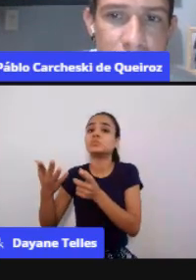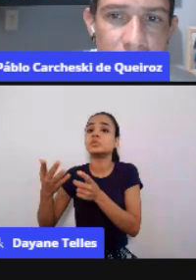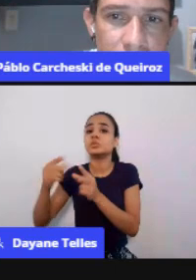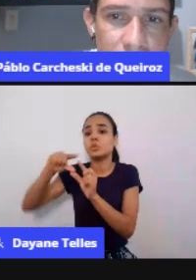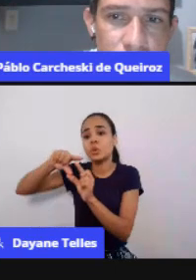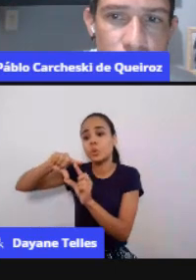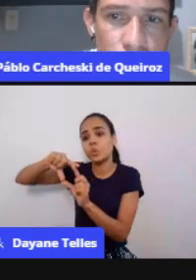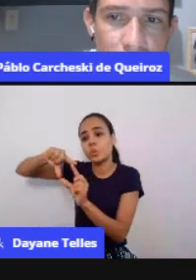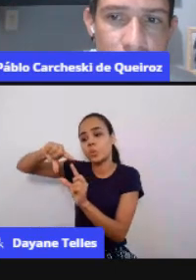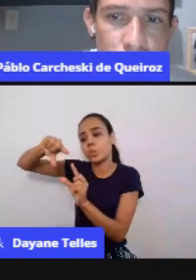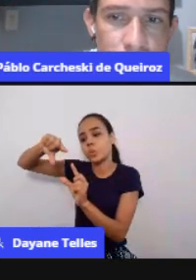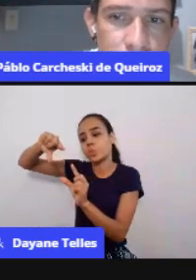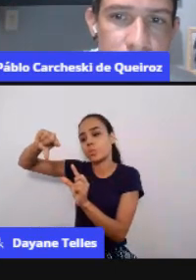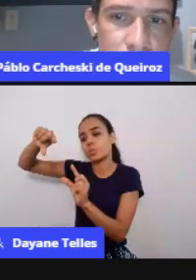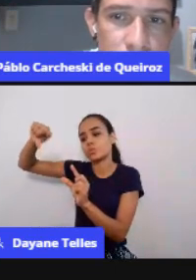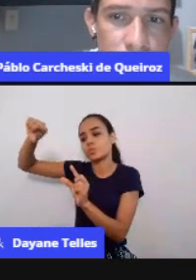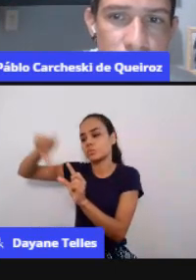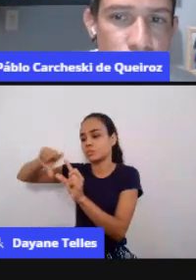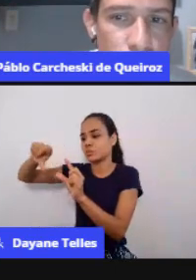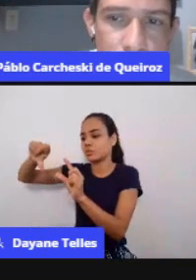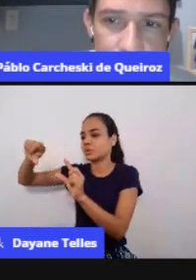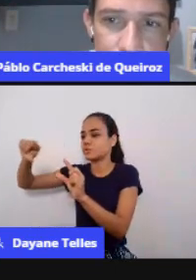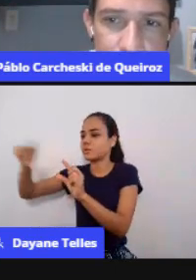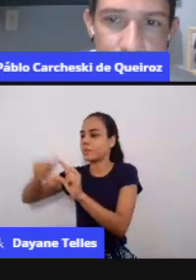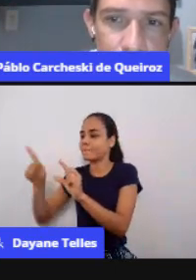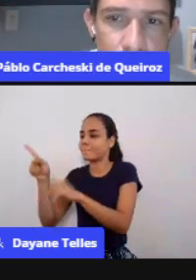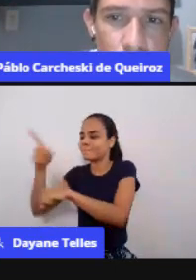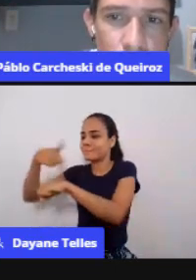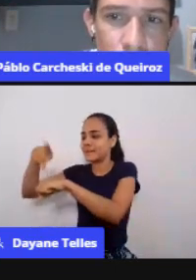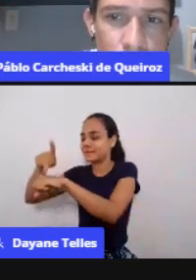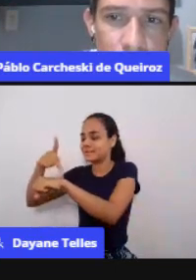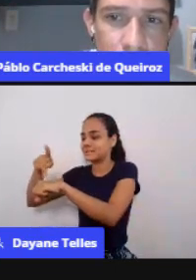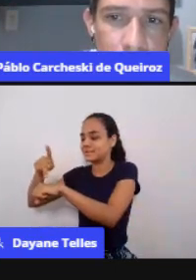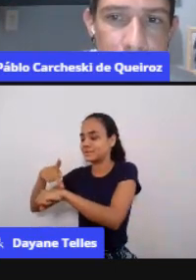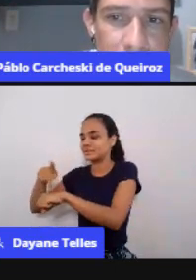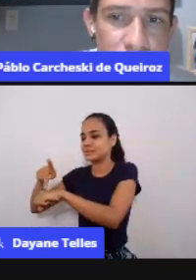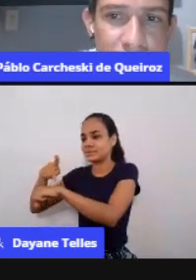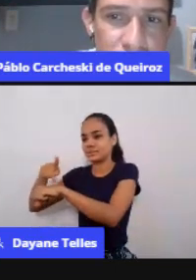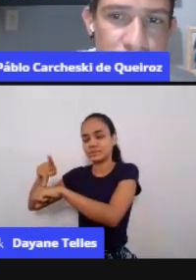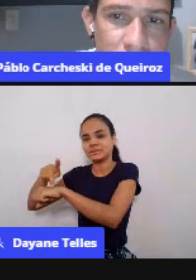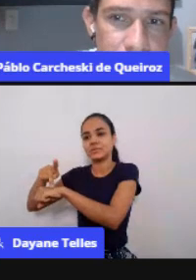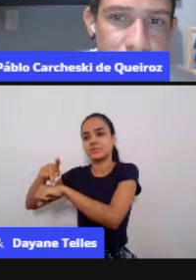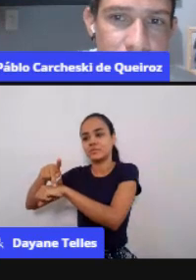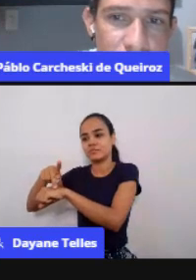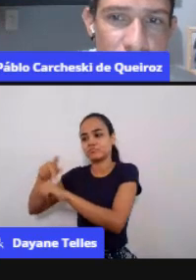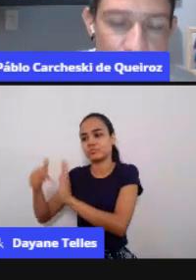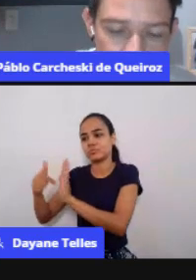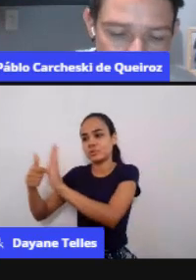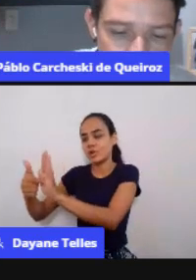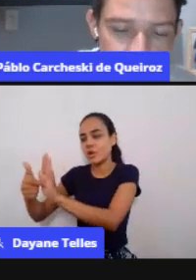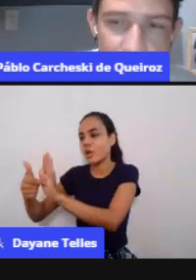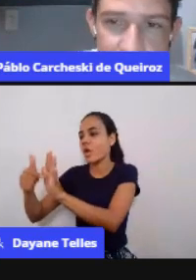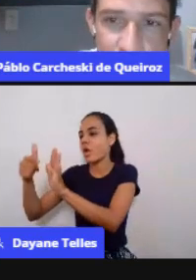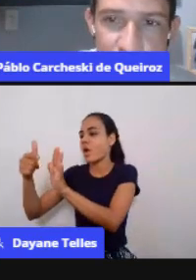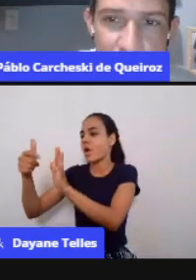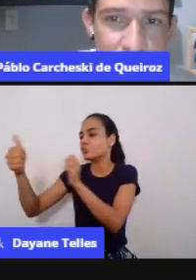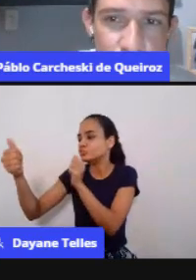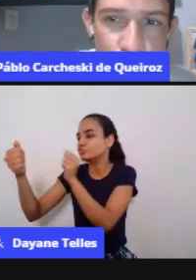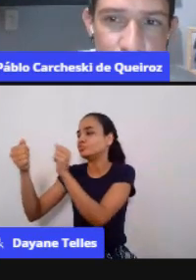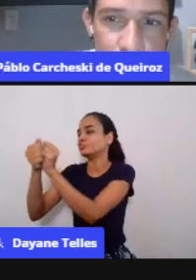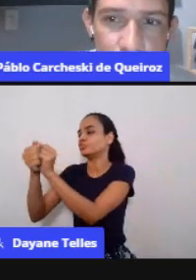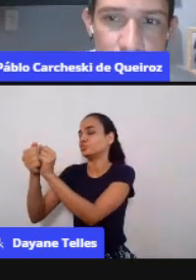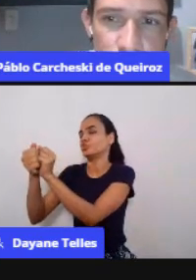alguma maneira, esse outro acabou se juntando, né, com a parte da China. Né? A hora que a gente fez isso no Excel, que